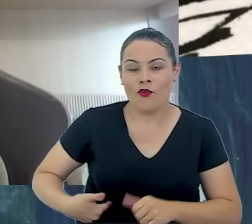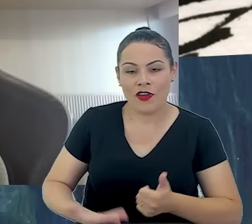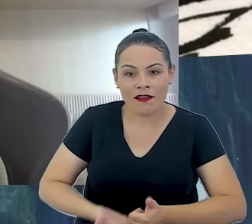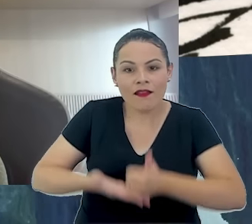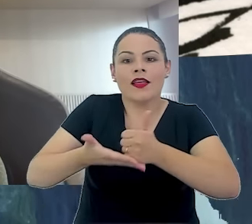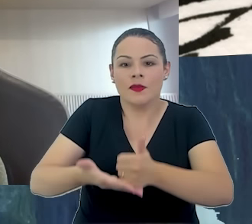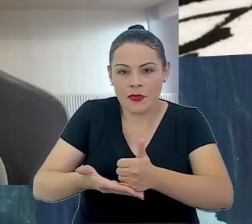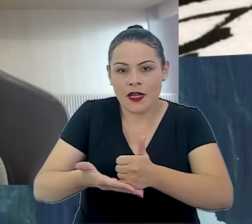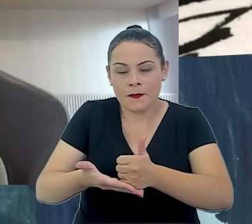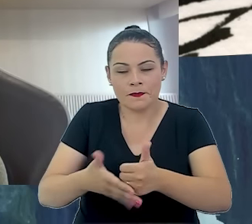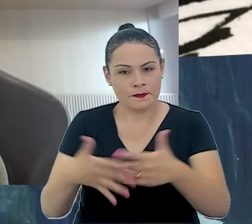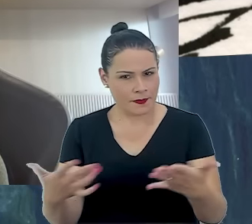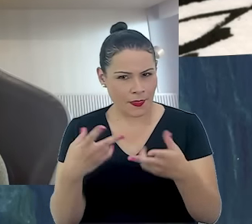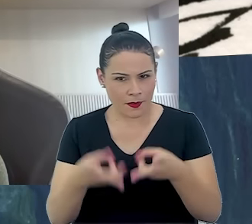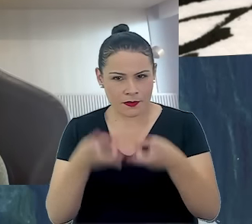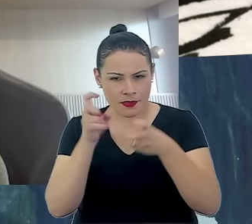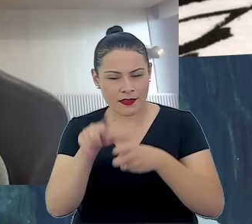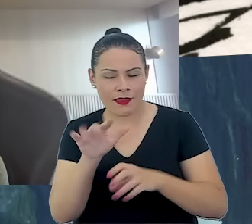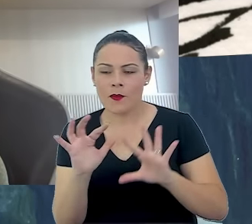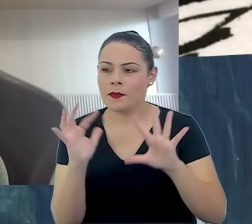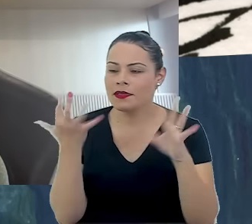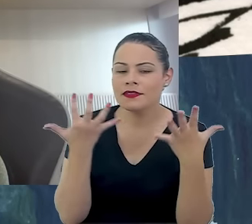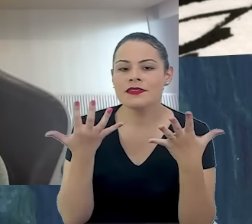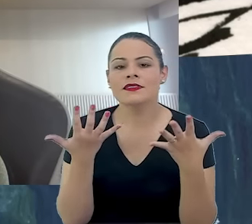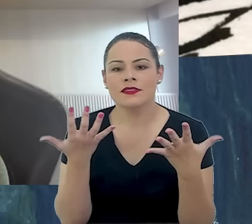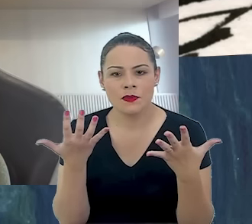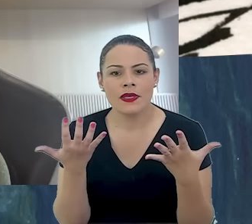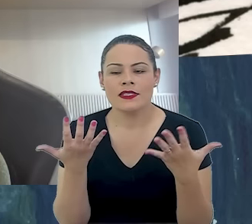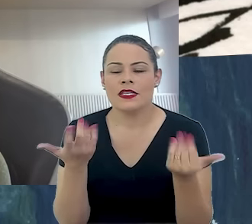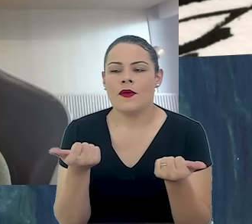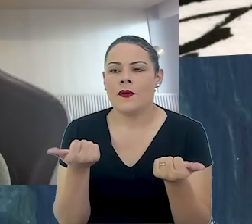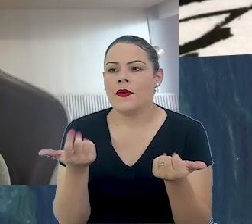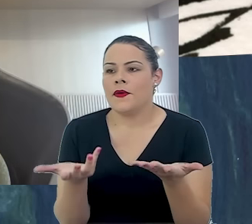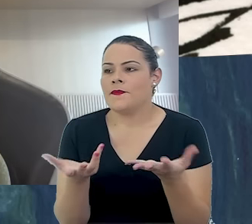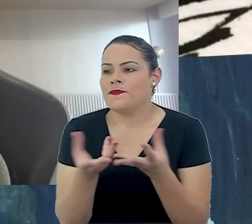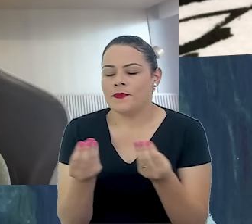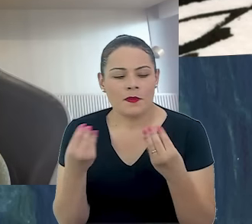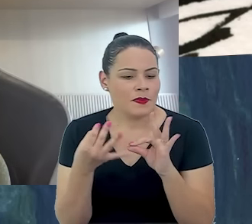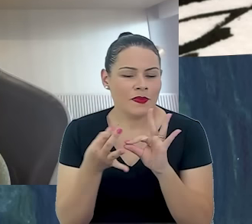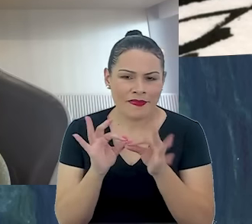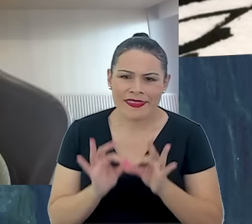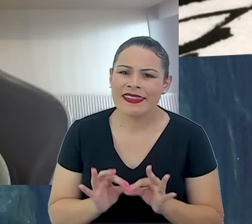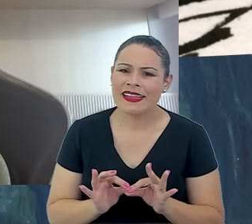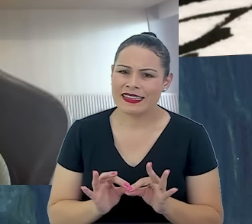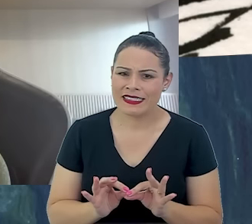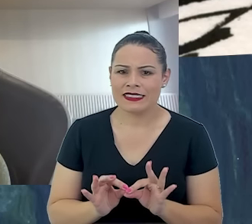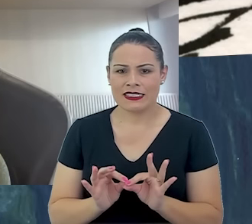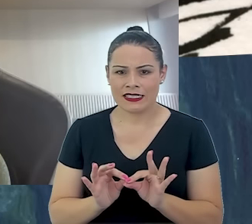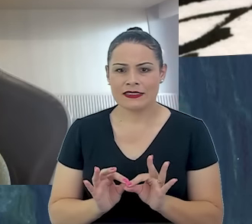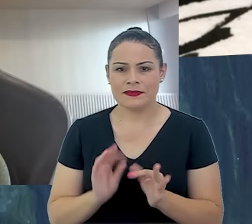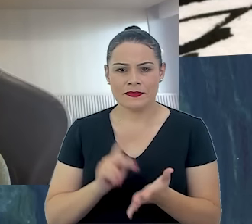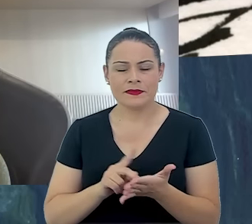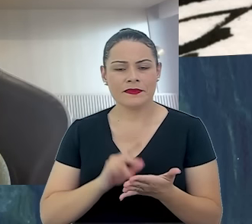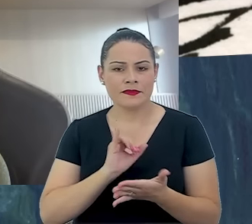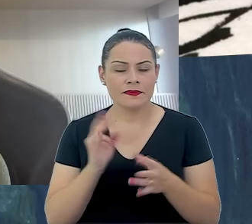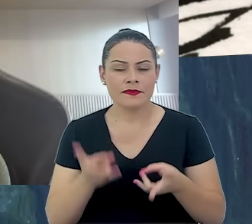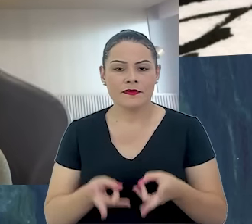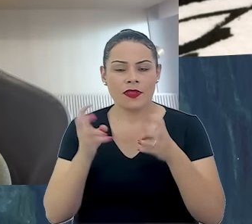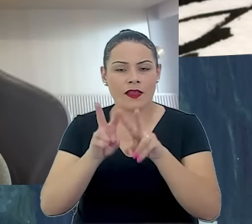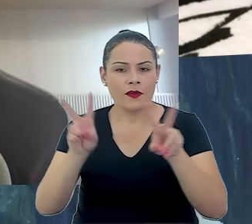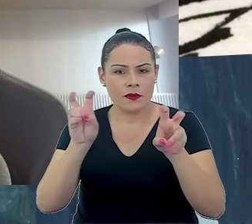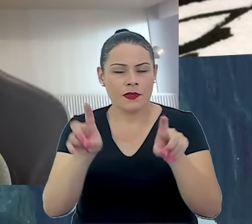e você vê como é uma uma uma uma situação muito muito delicada né Eh quando